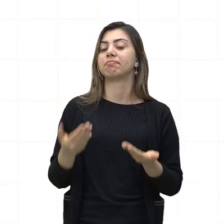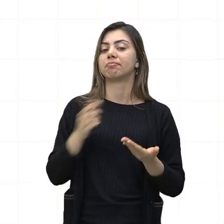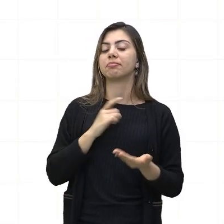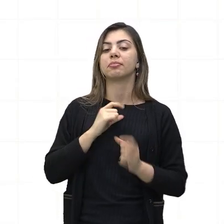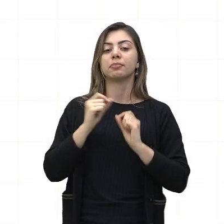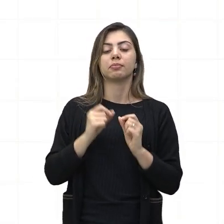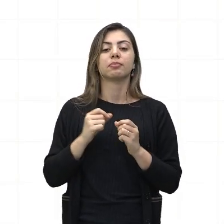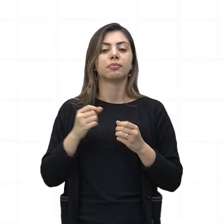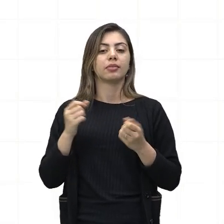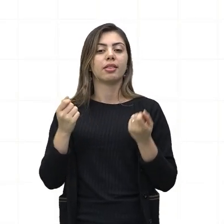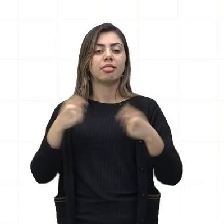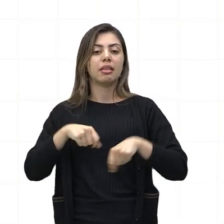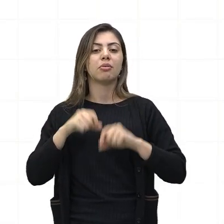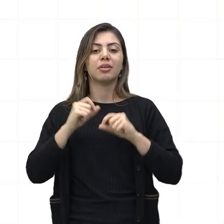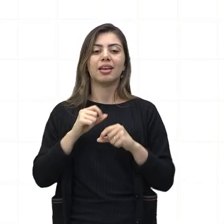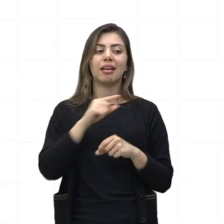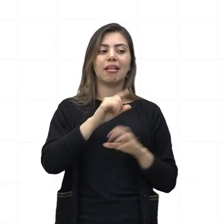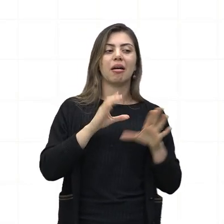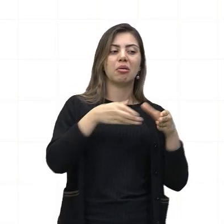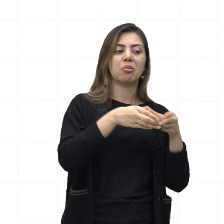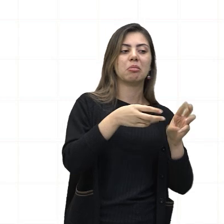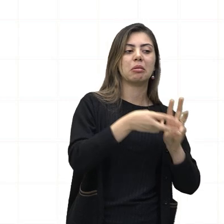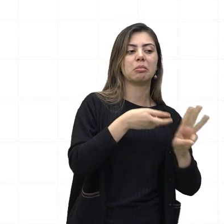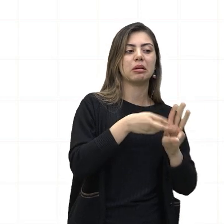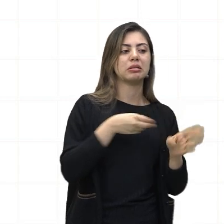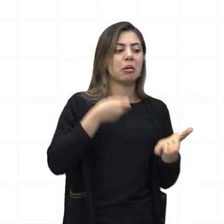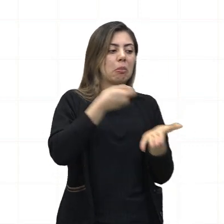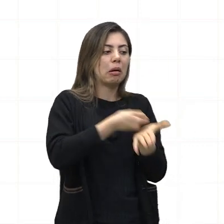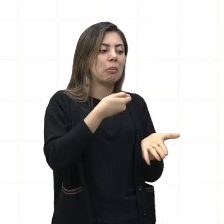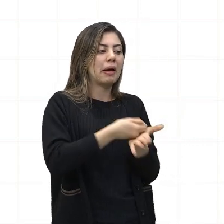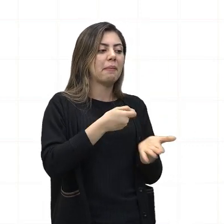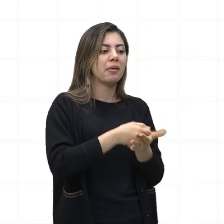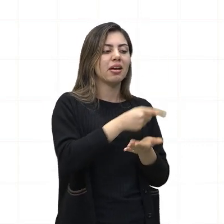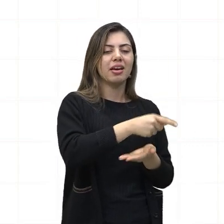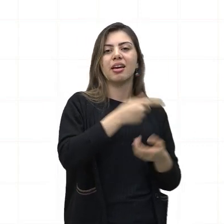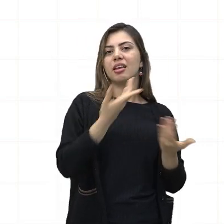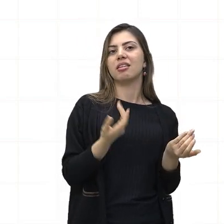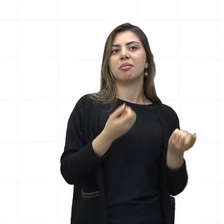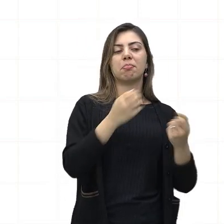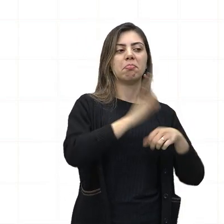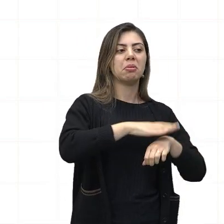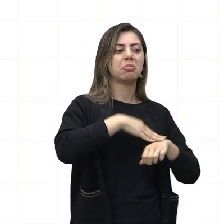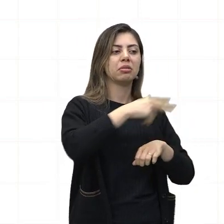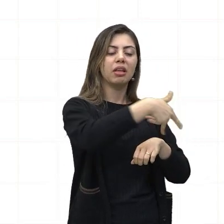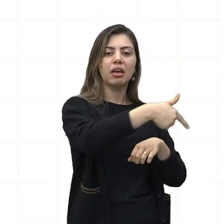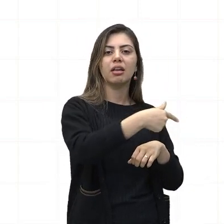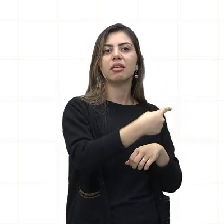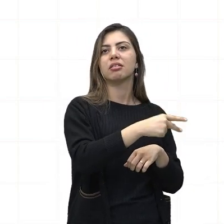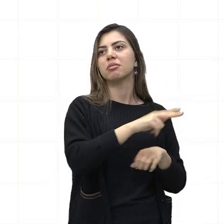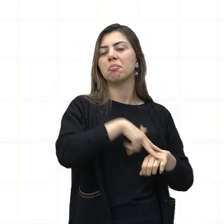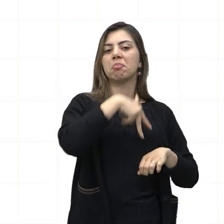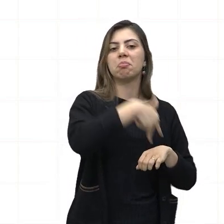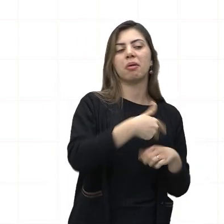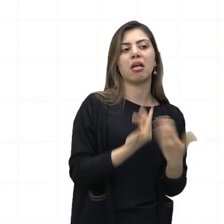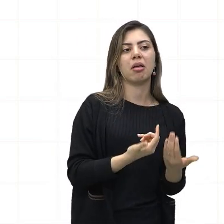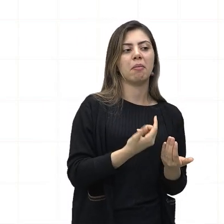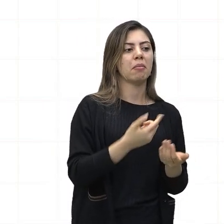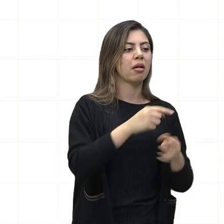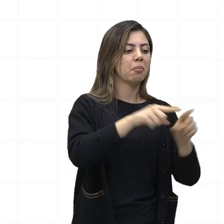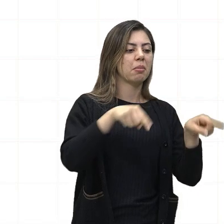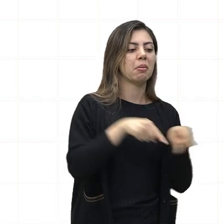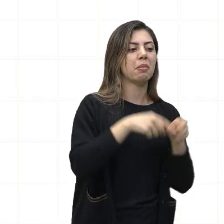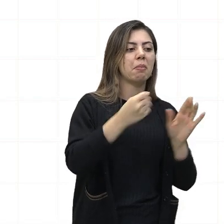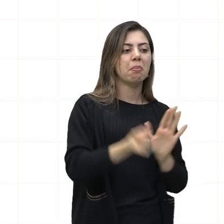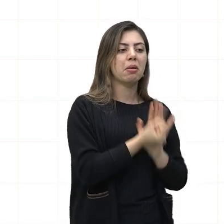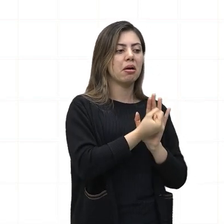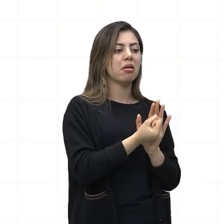resultou em impactos negativos para os povos indígenas, com a perda de autonomia, terras e identidade cultural. Então, se o indígena perdeu a autonomia,